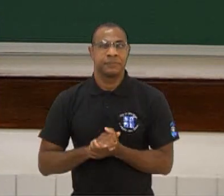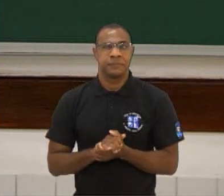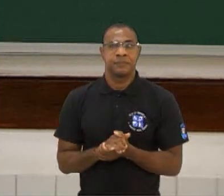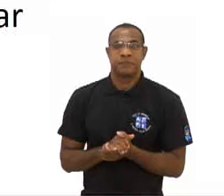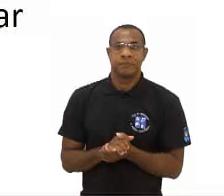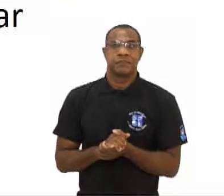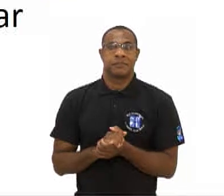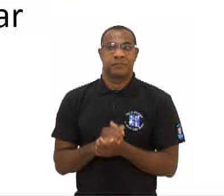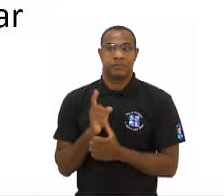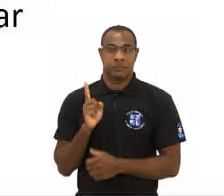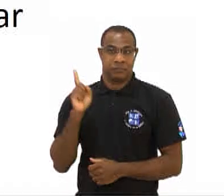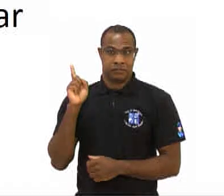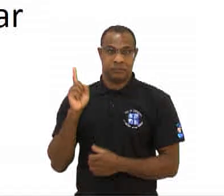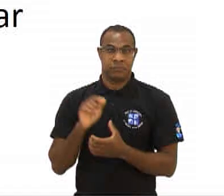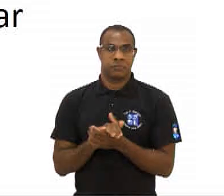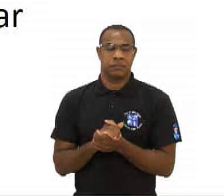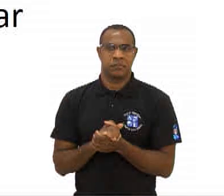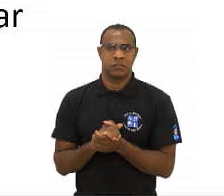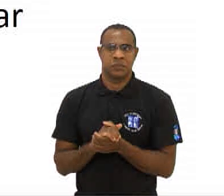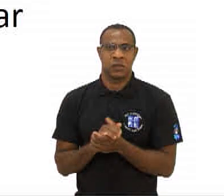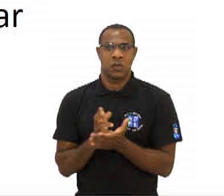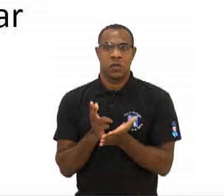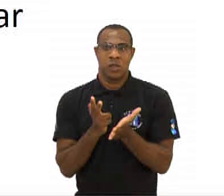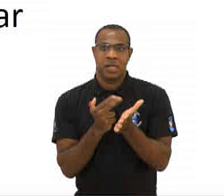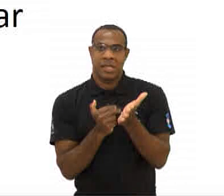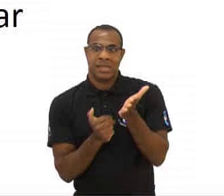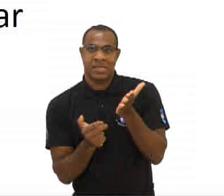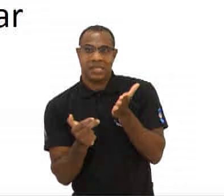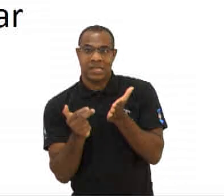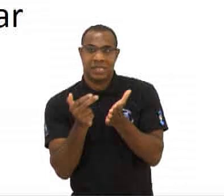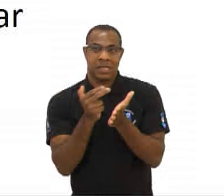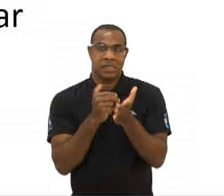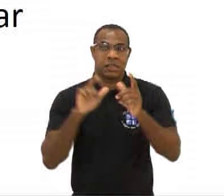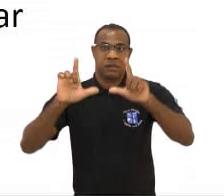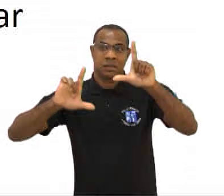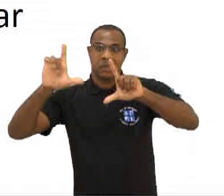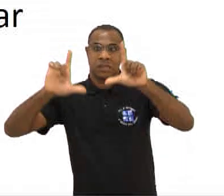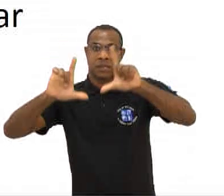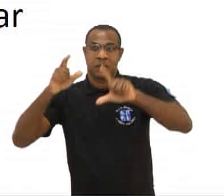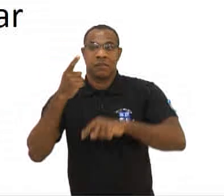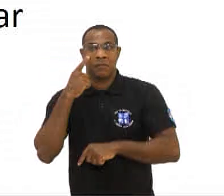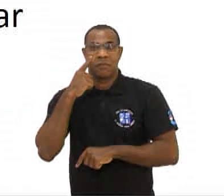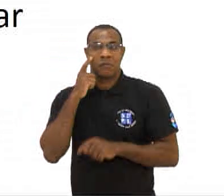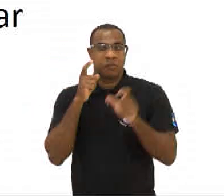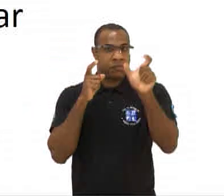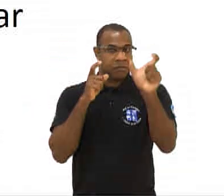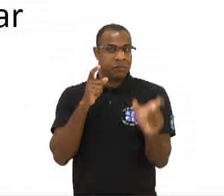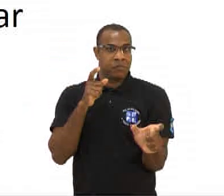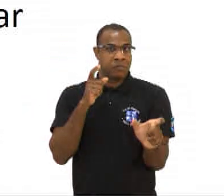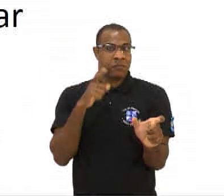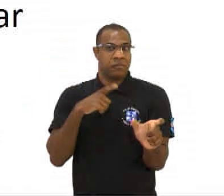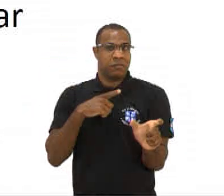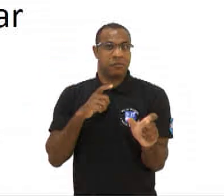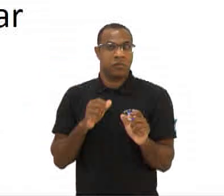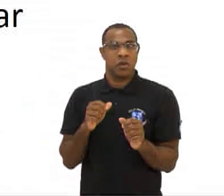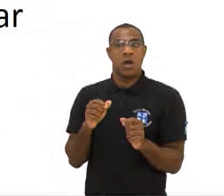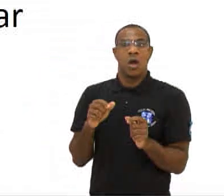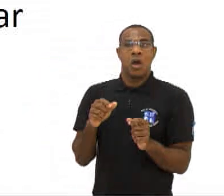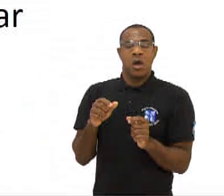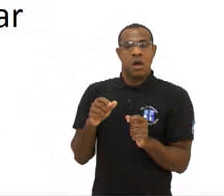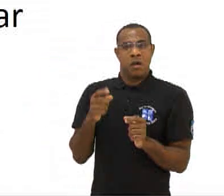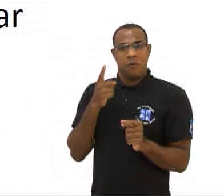ó. Em desenhos animados, é comum vermos o personagem tentando impulsionar um barco